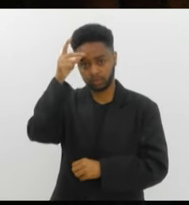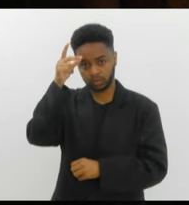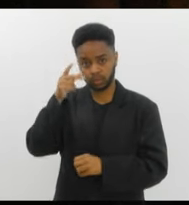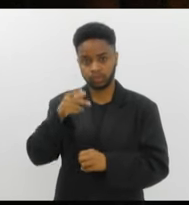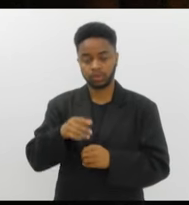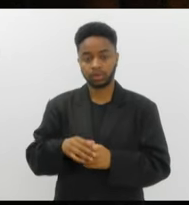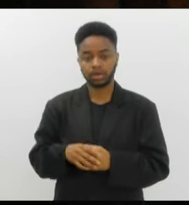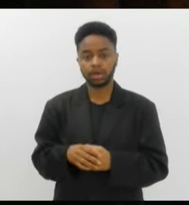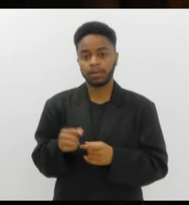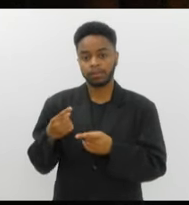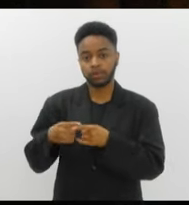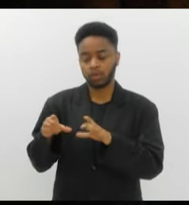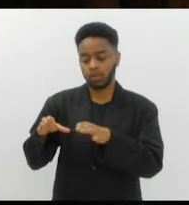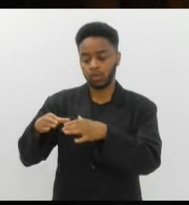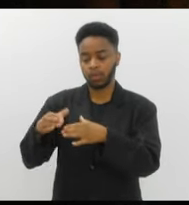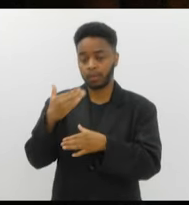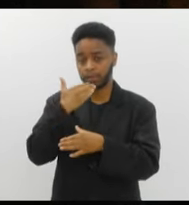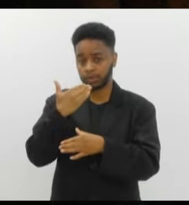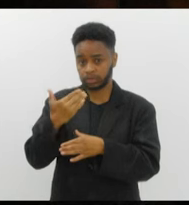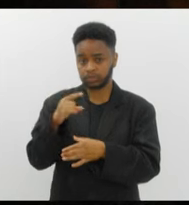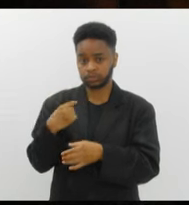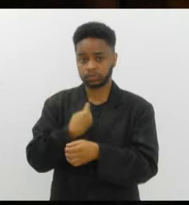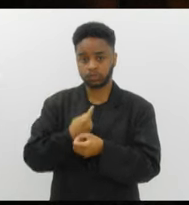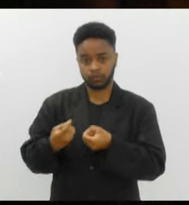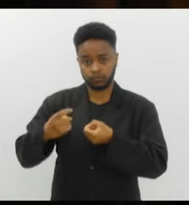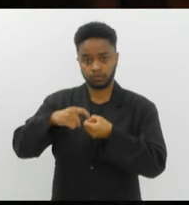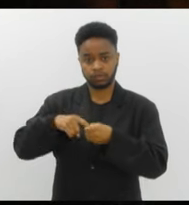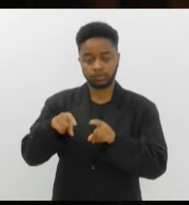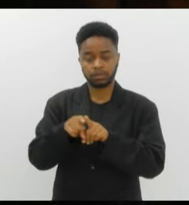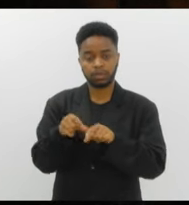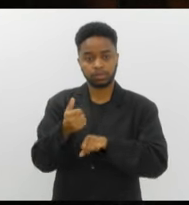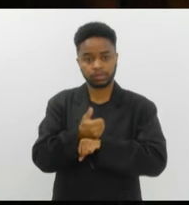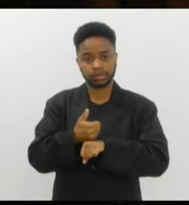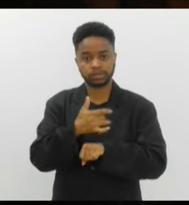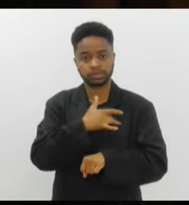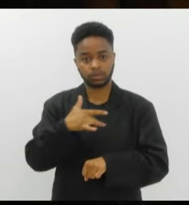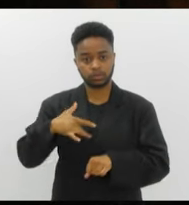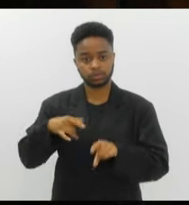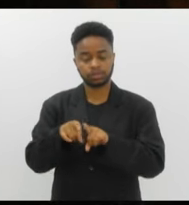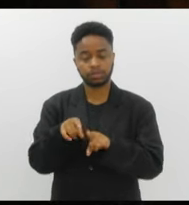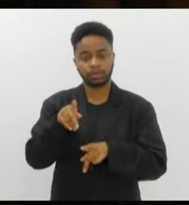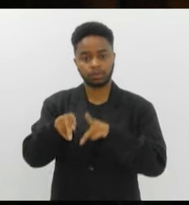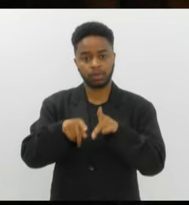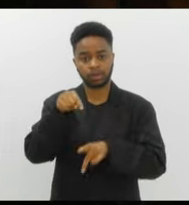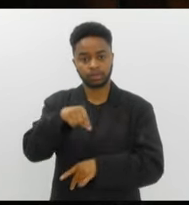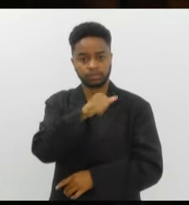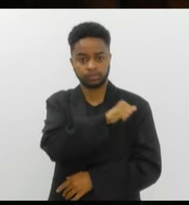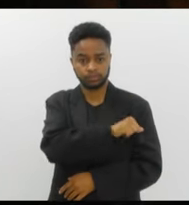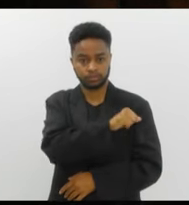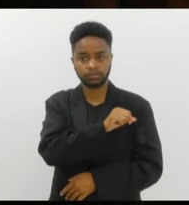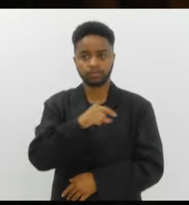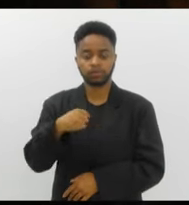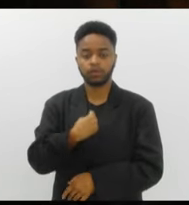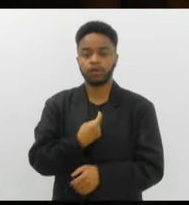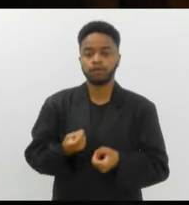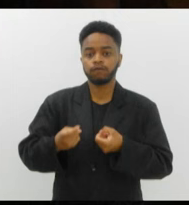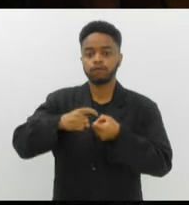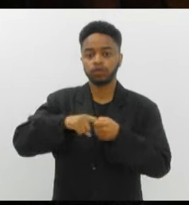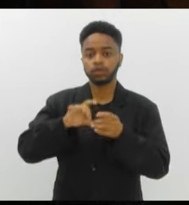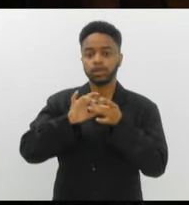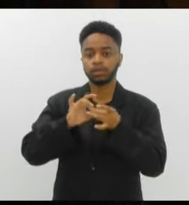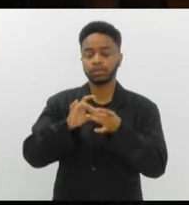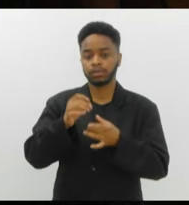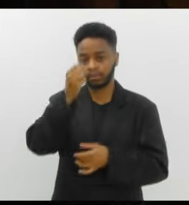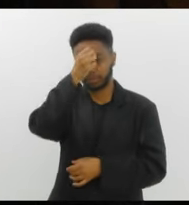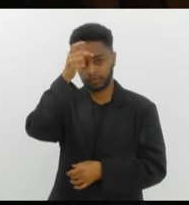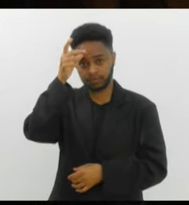esses, né, esse clamor por parte dos profissionais de saúde e da população do Rio de Janeiro de que voltasse o prefeito Eduardo Paes